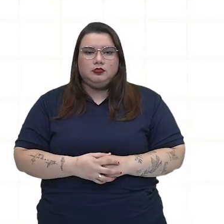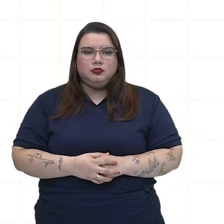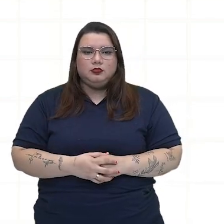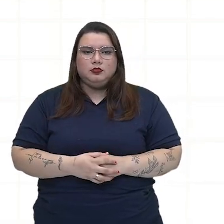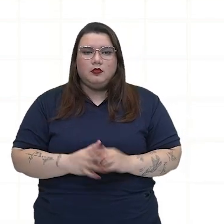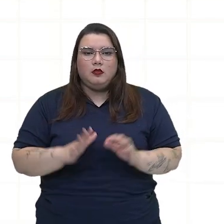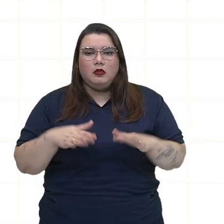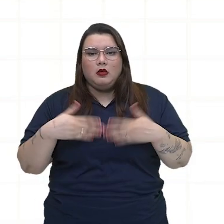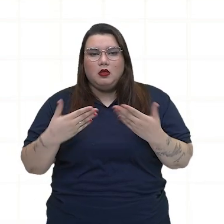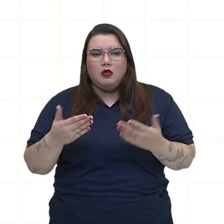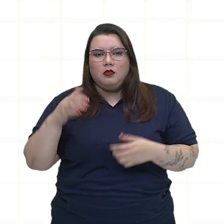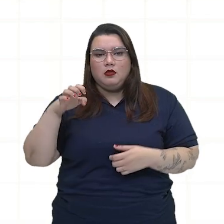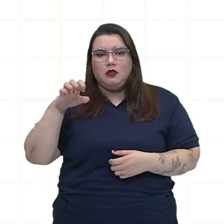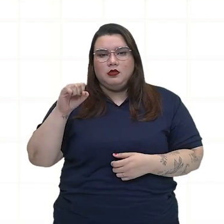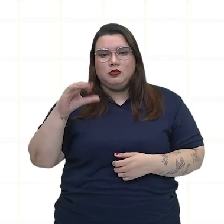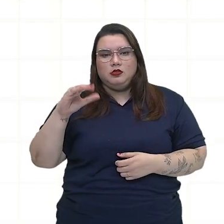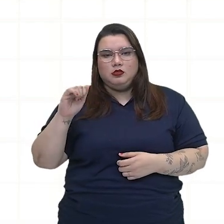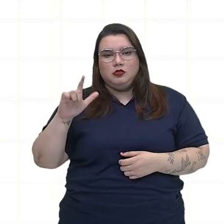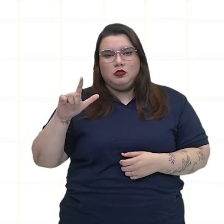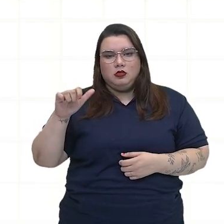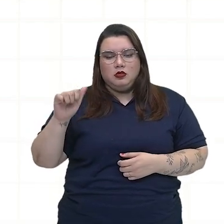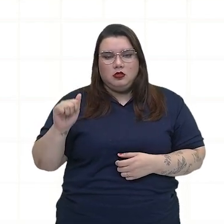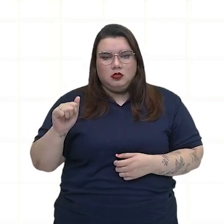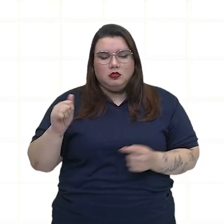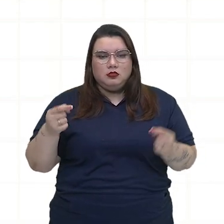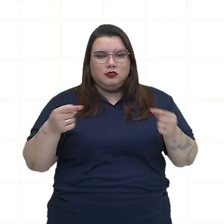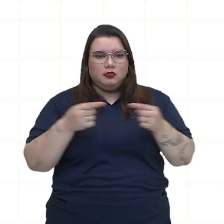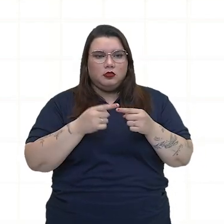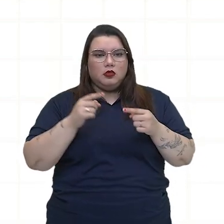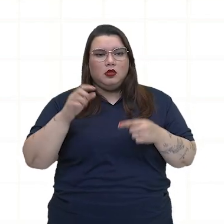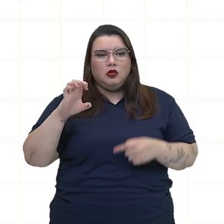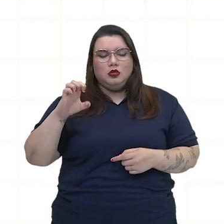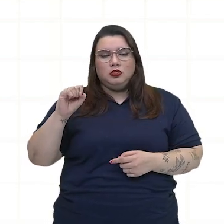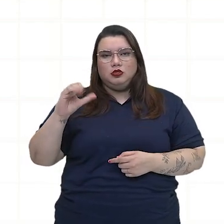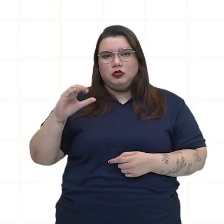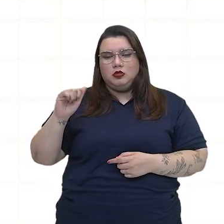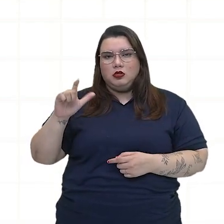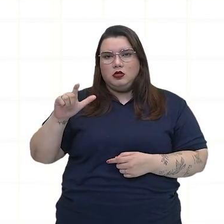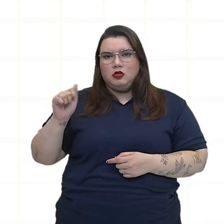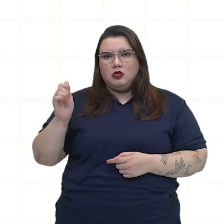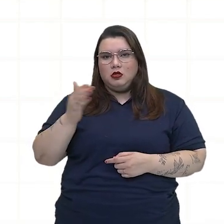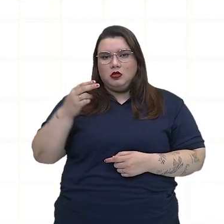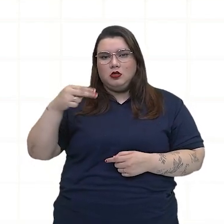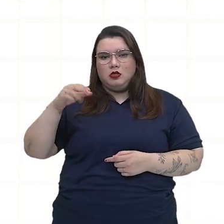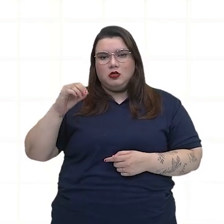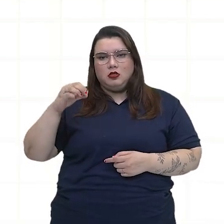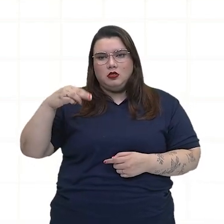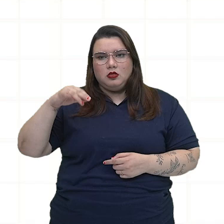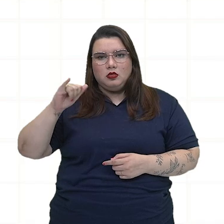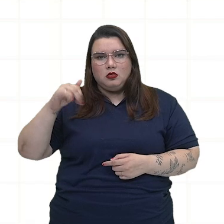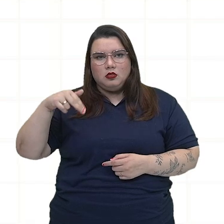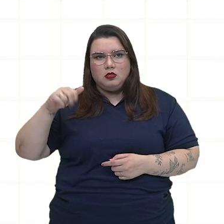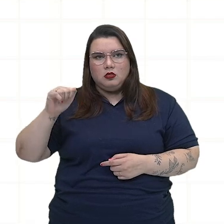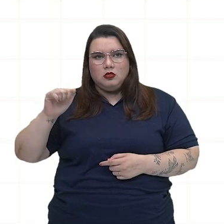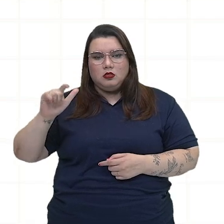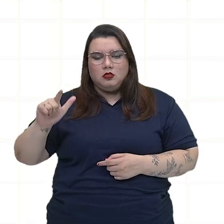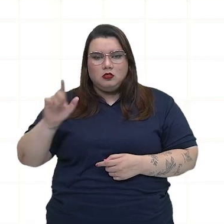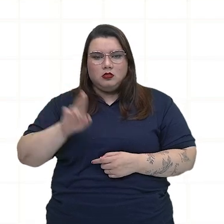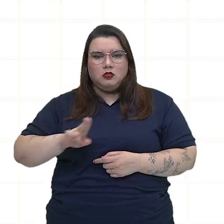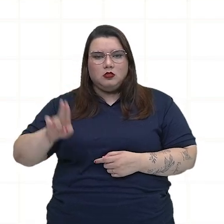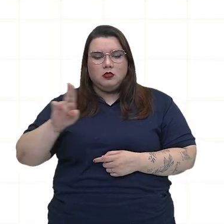escala nominal é isso daqui, é a forma quando a gente tem a representação dela através do sinal